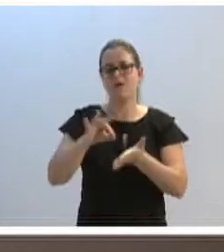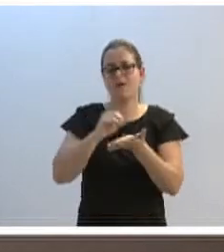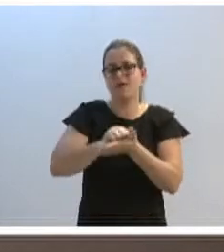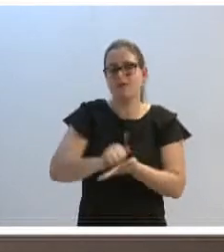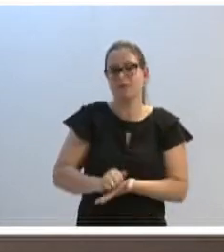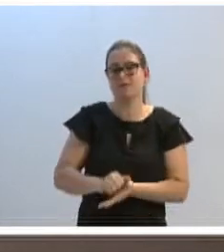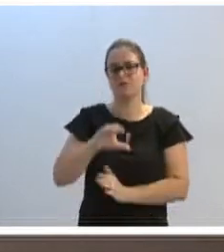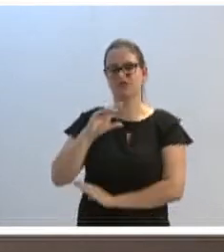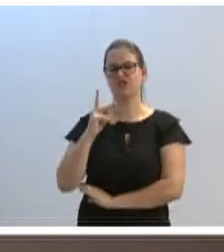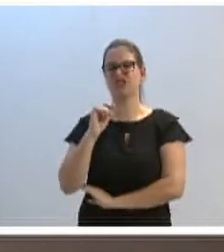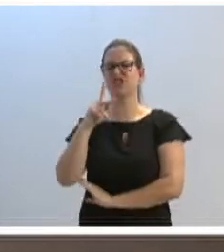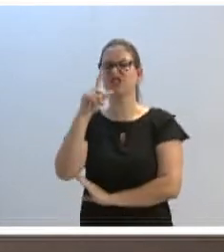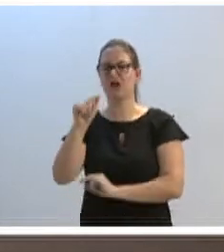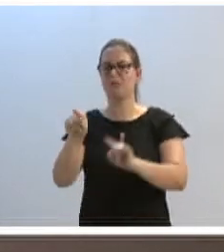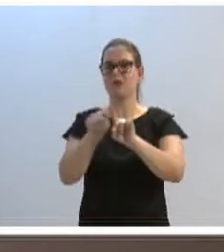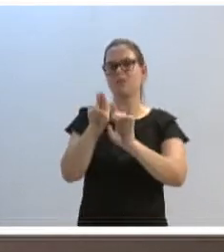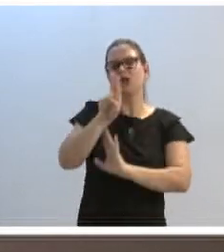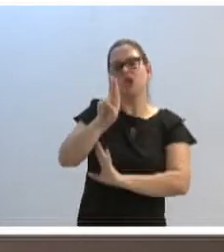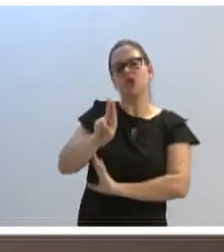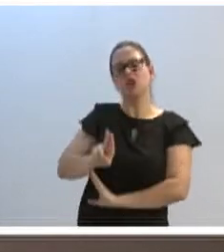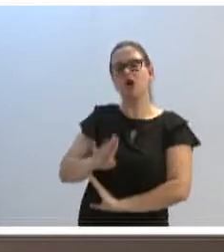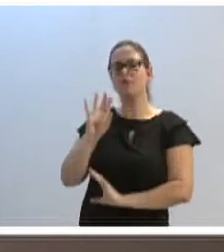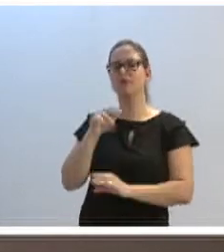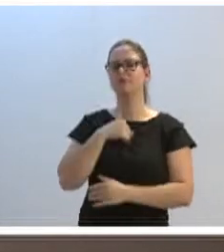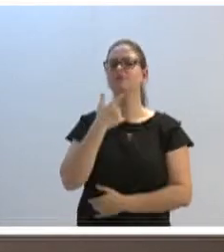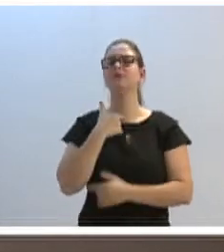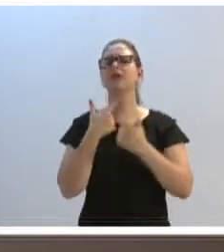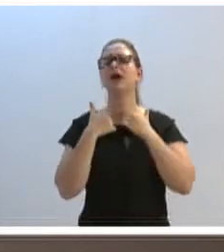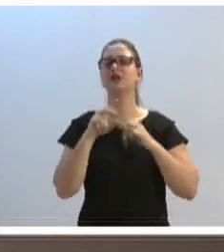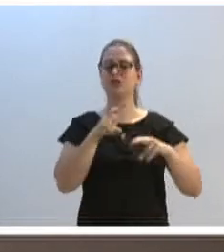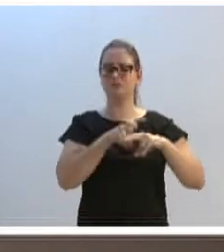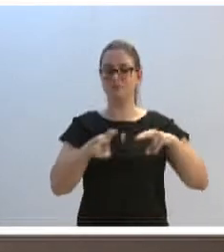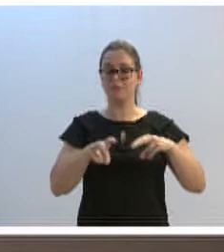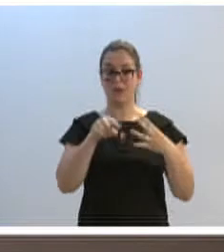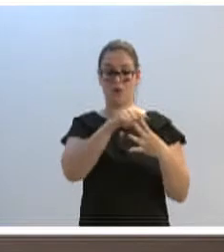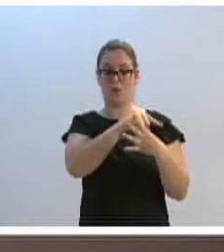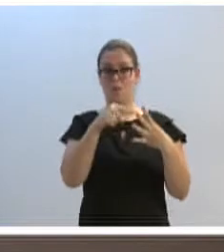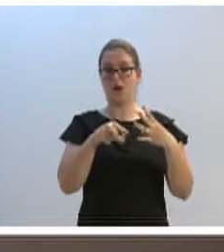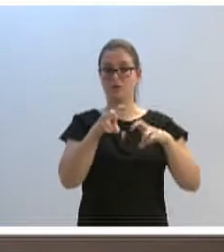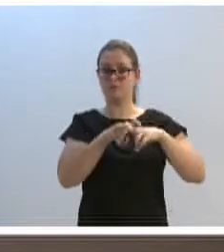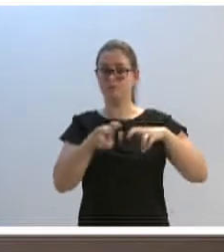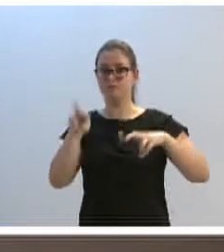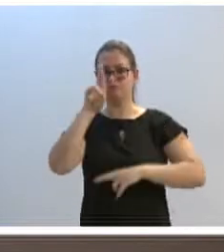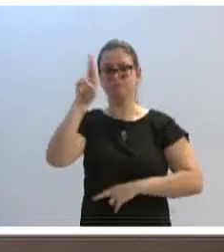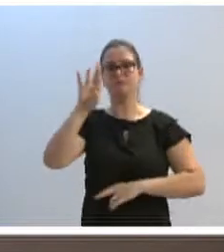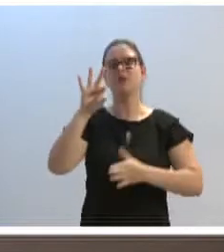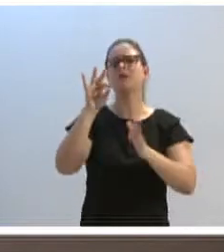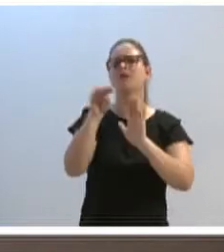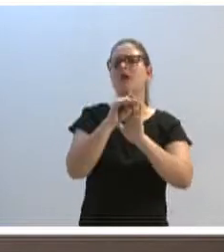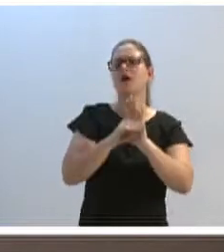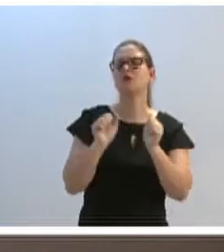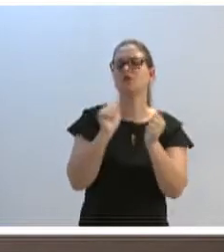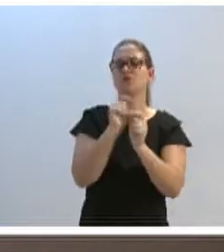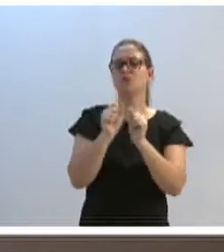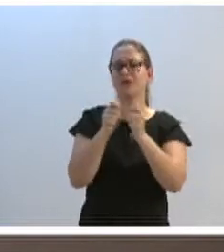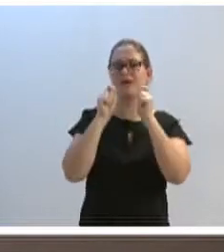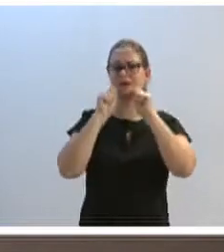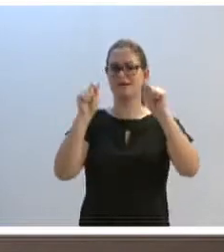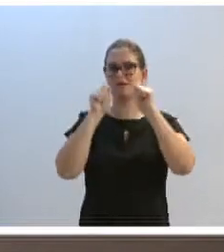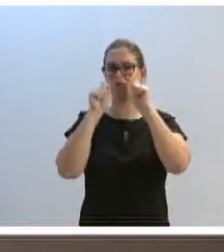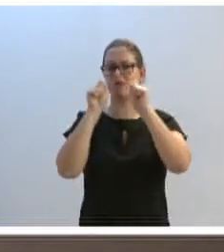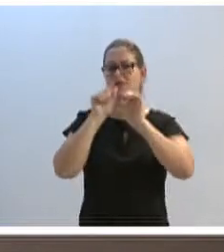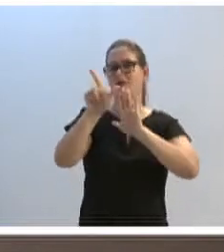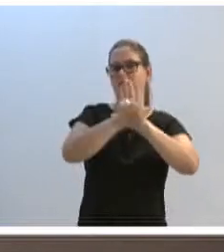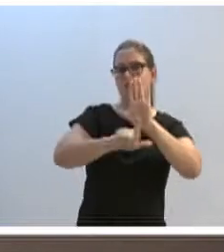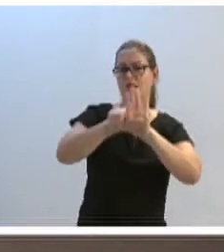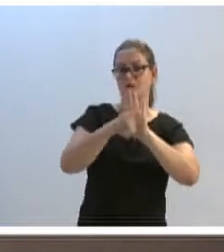das chapas e ou dos nomes avulsos aos 4 cargos da mesa diretora deverão ser registrados junto à assessoria legislativa